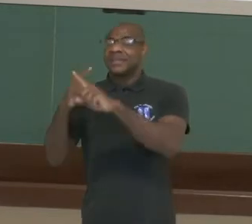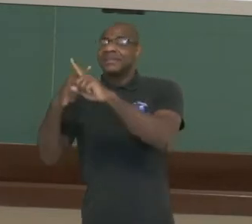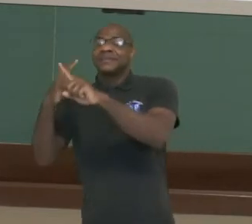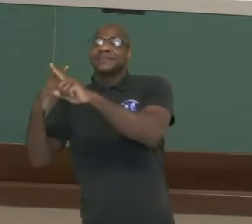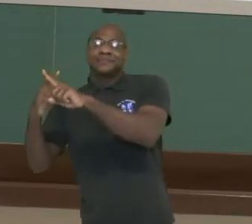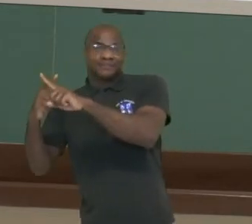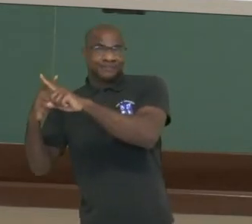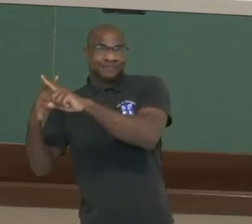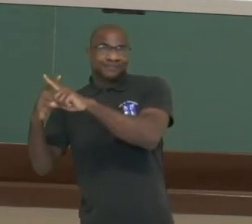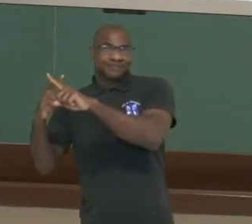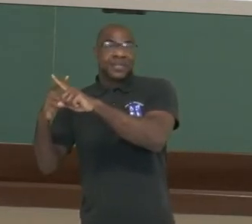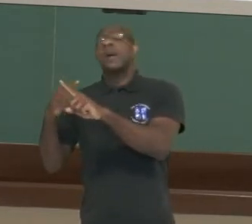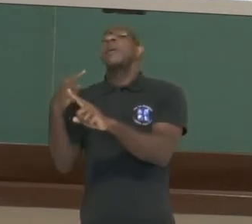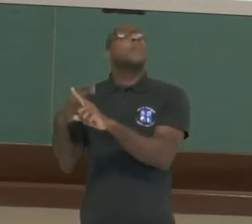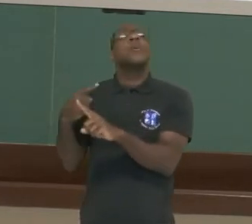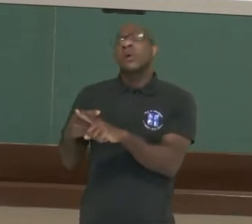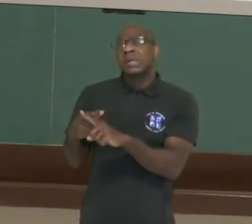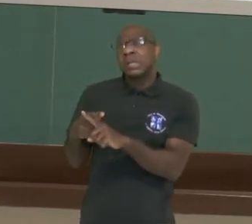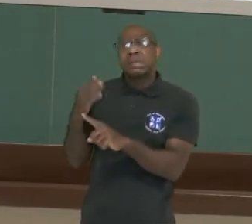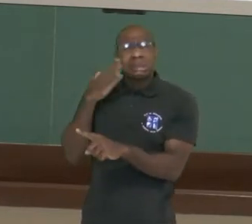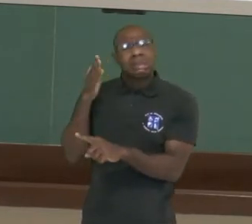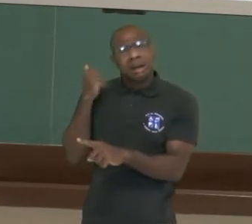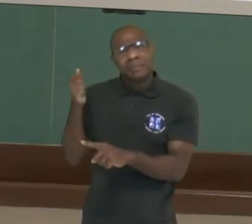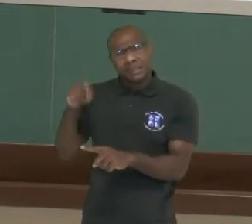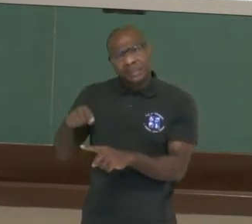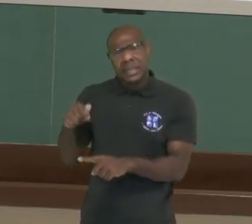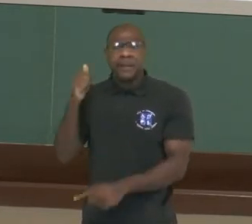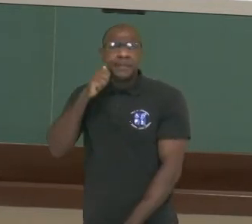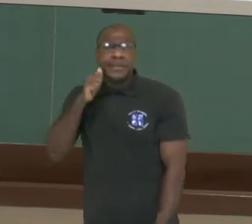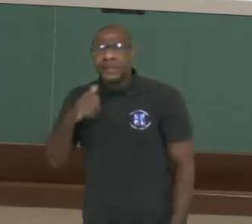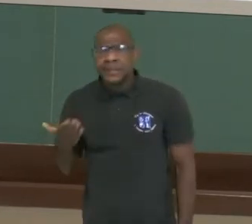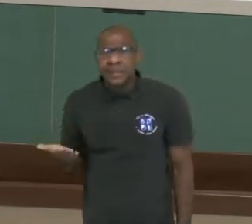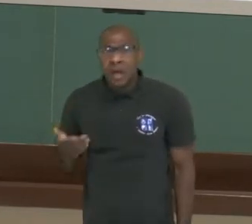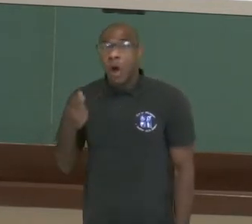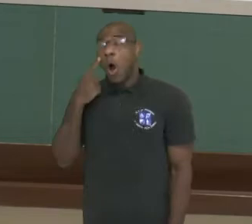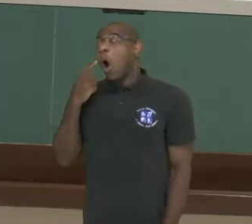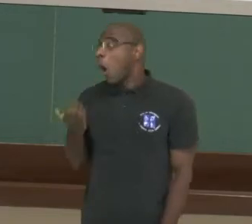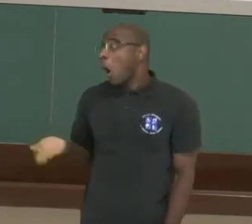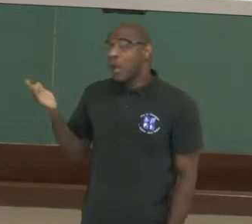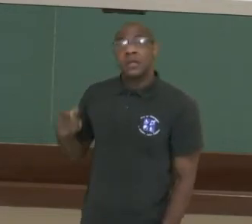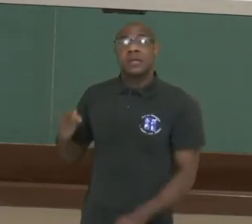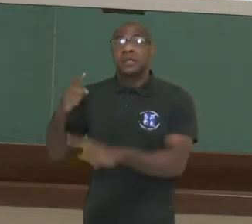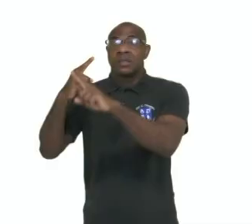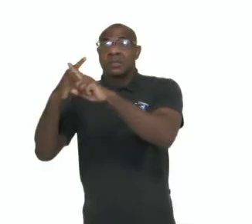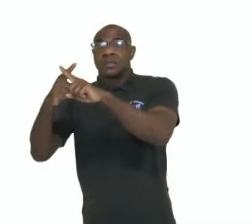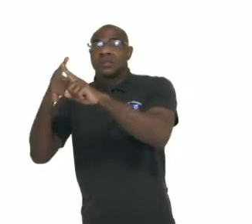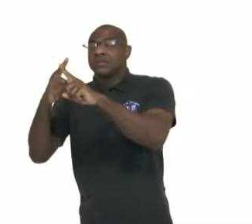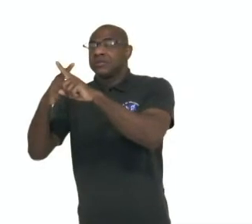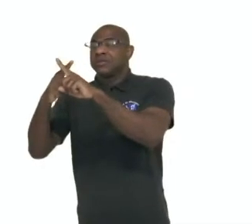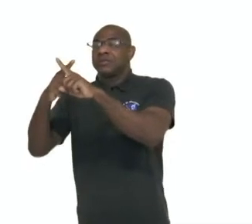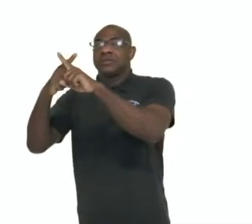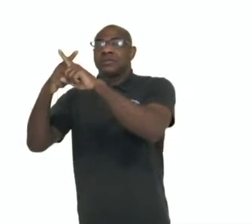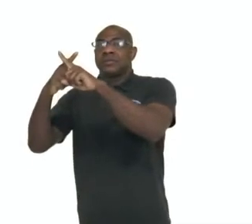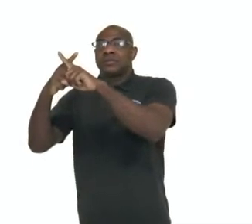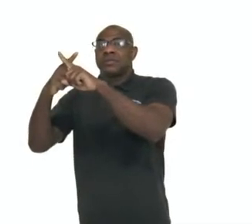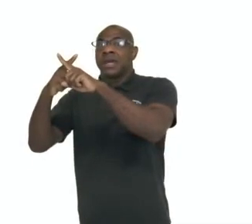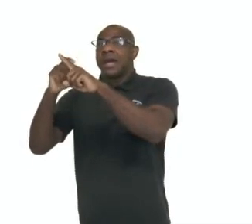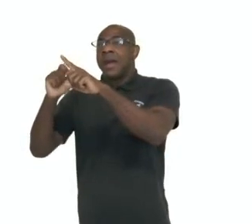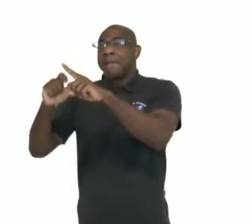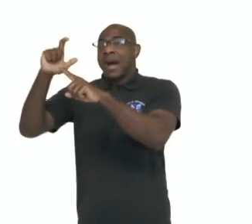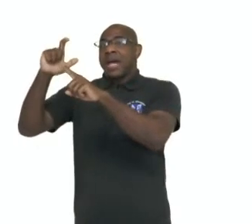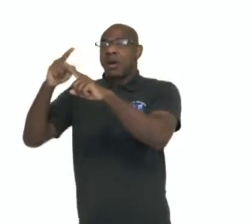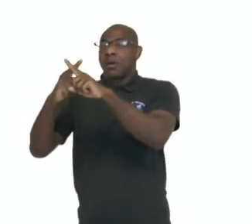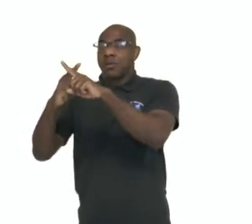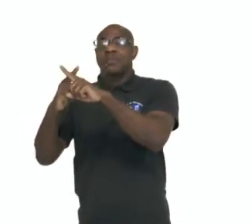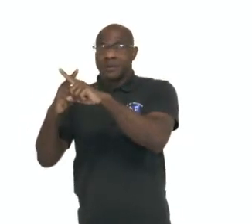XX, né? Por que eu sei que é um indivíduo do sexo feminino? Olha, o X é maior. Nós aprendemos em